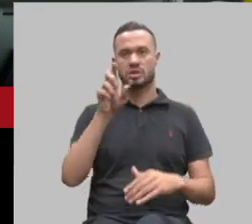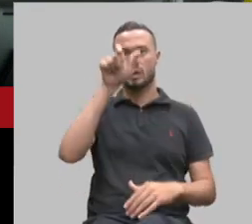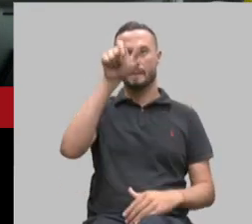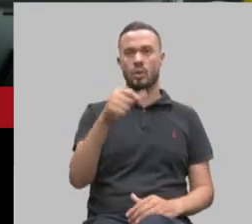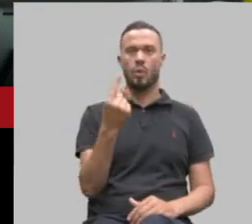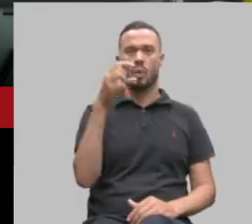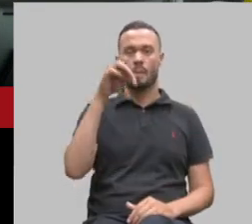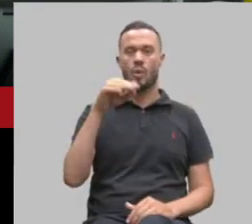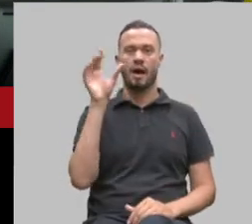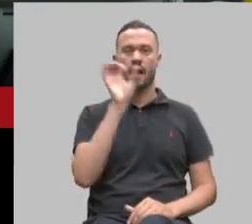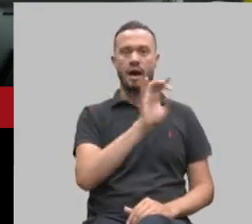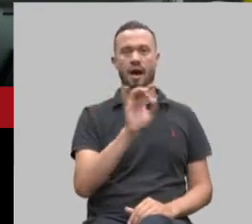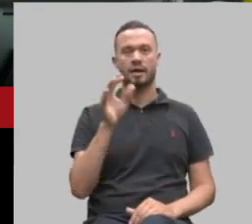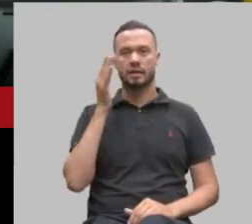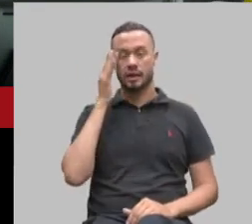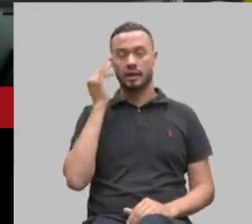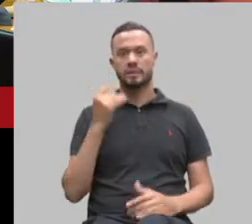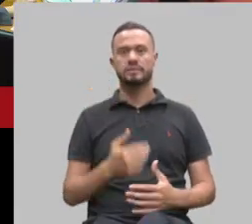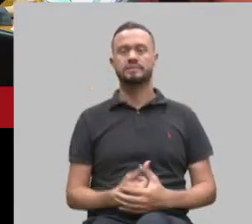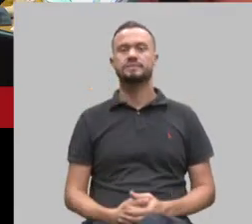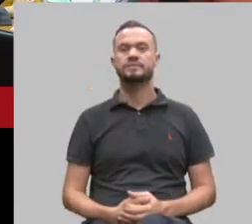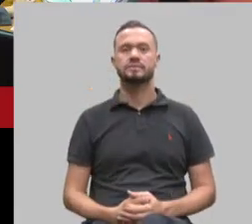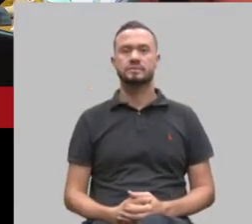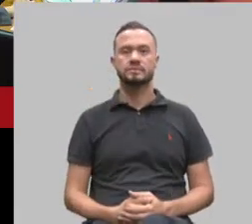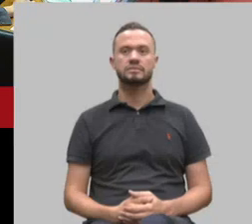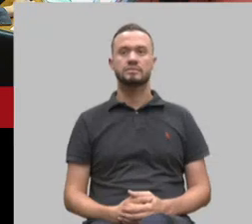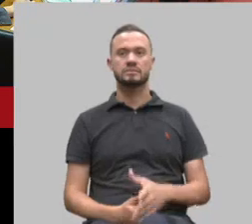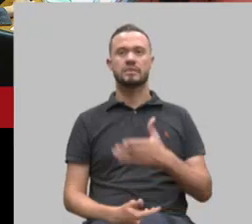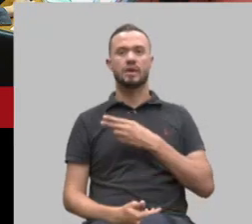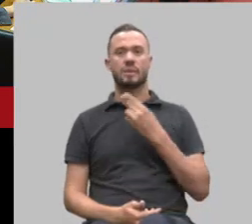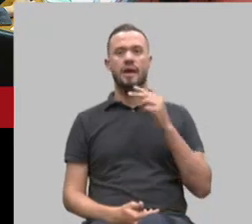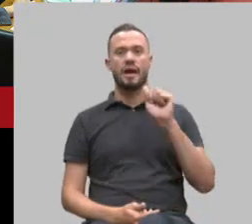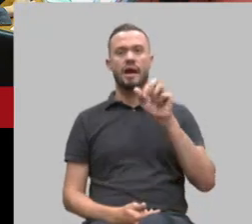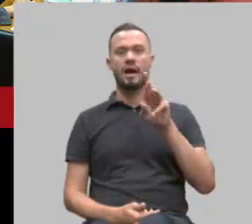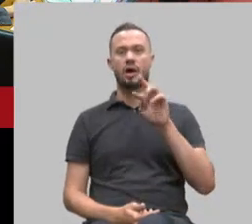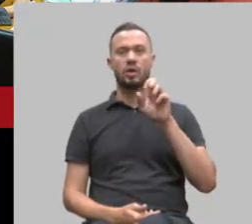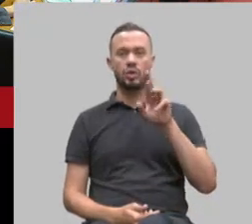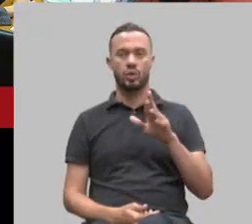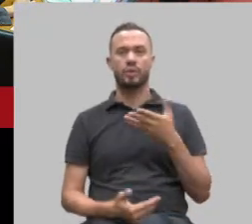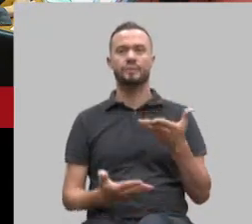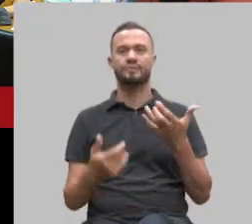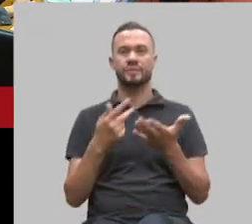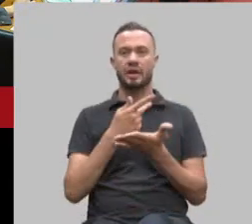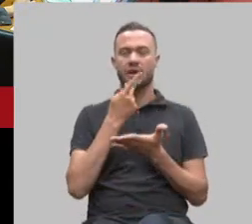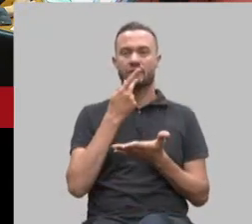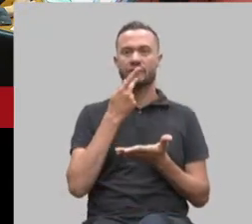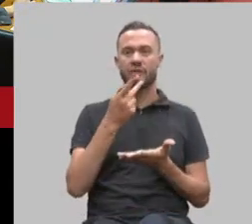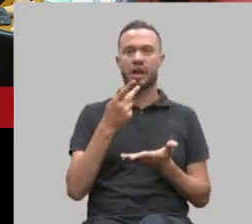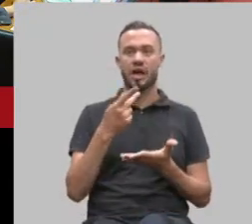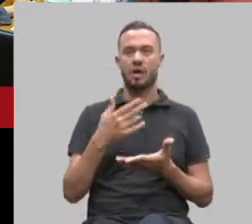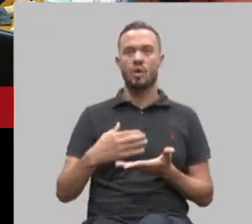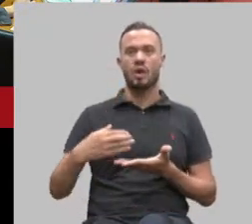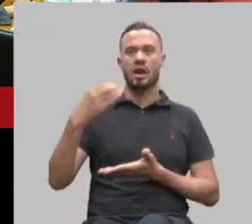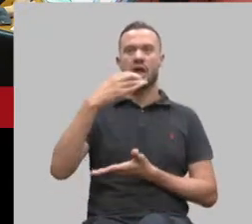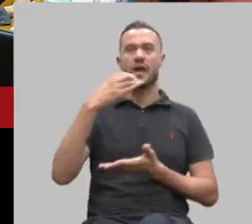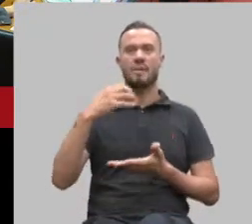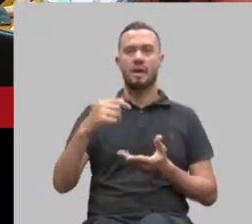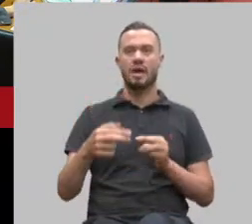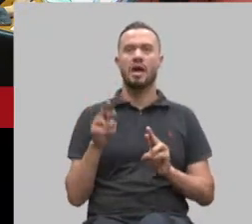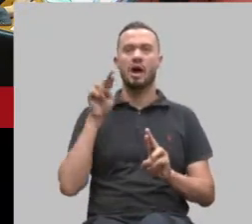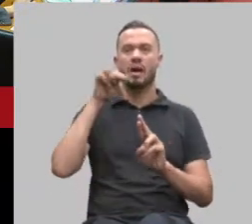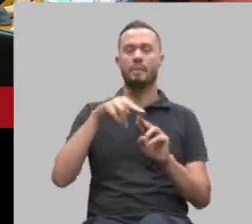cada pode começar Artur Dias de caudas eu queria começar destacando que o Grêmio é uma representação local dos